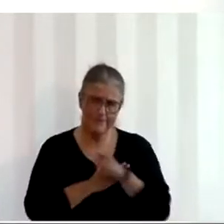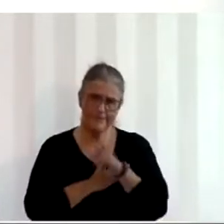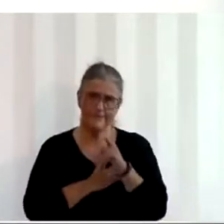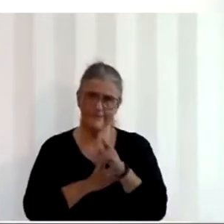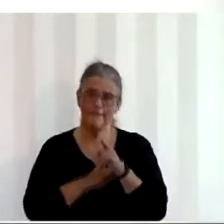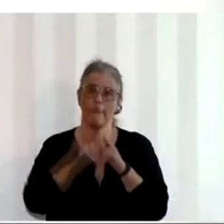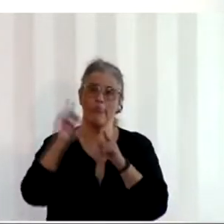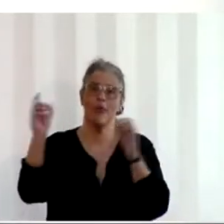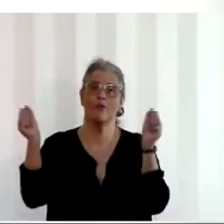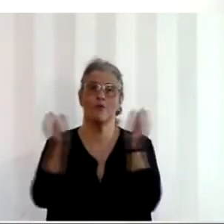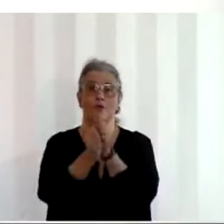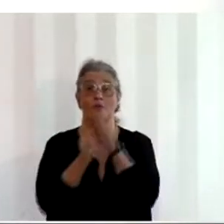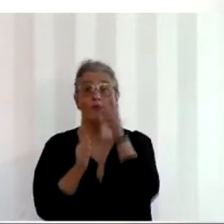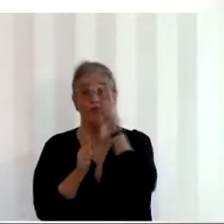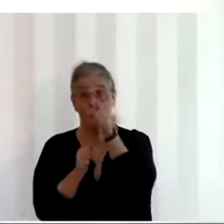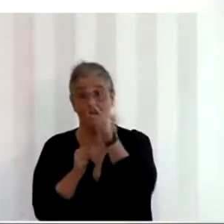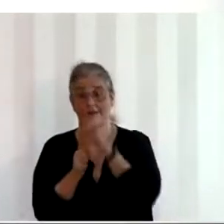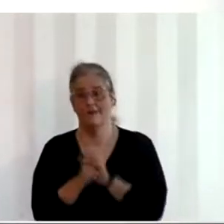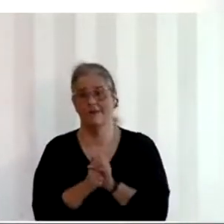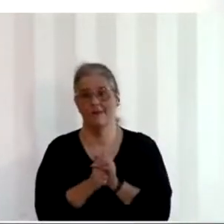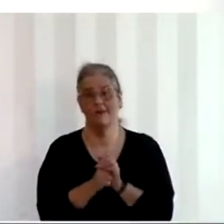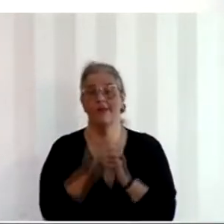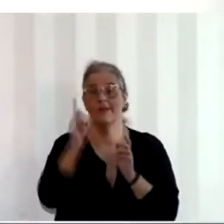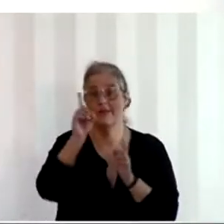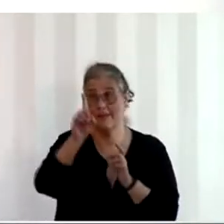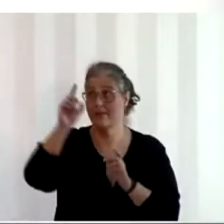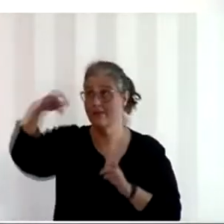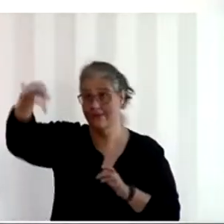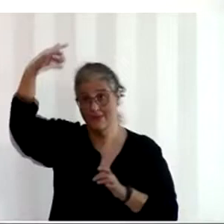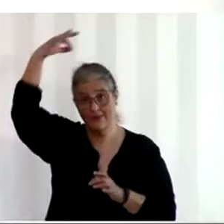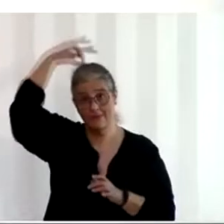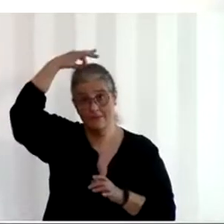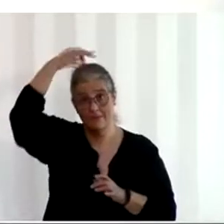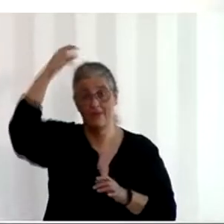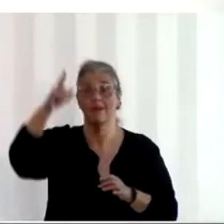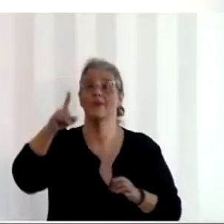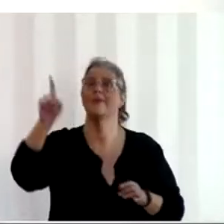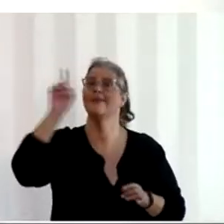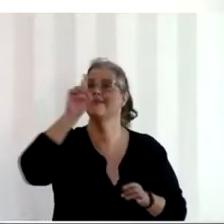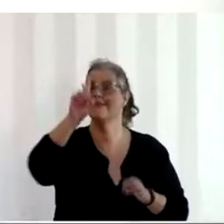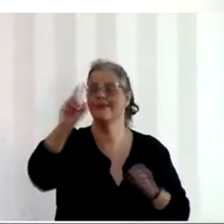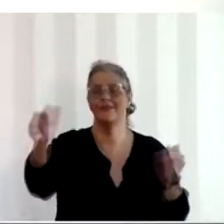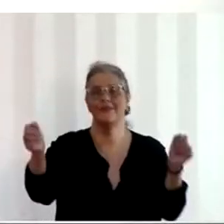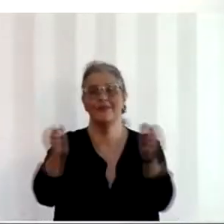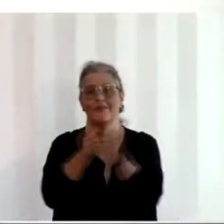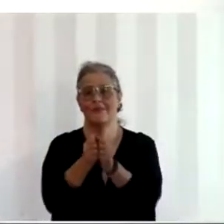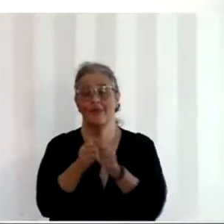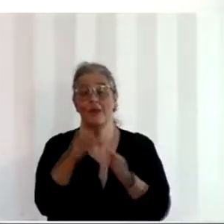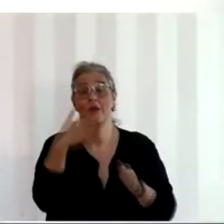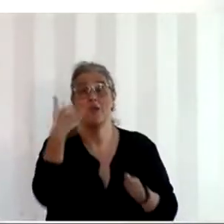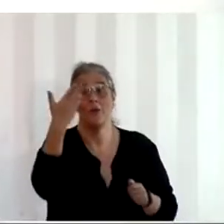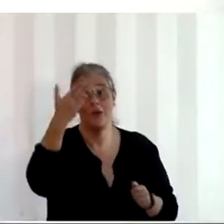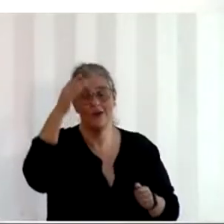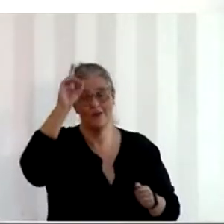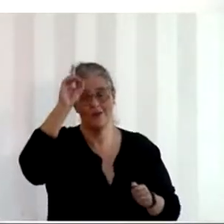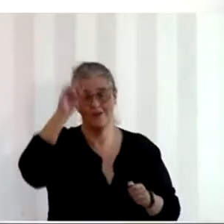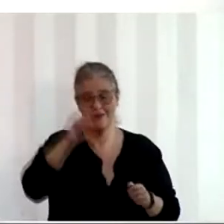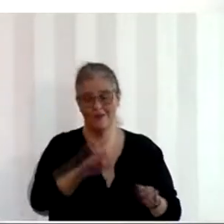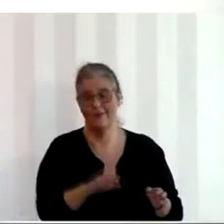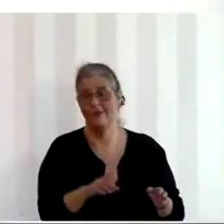com vocês, crianças, onde vocês forem. Quando vocês, crianças, estiverem lá no quarto dormindo, que o papai e a mamãe